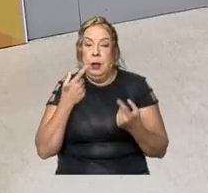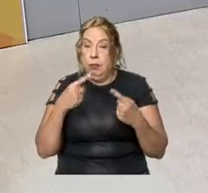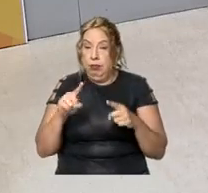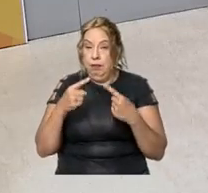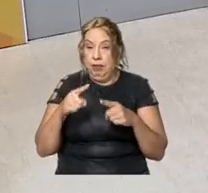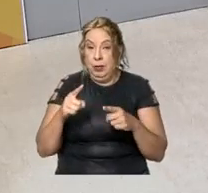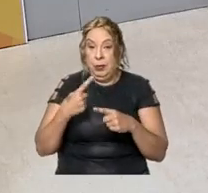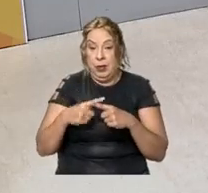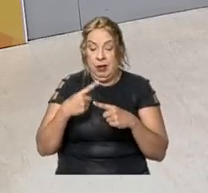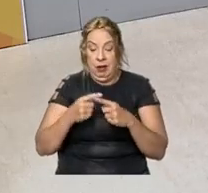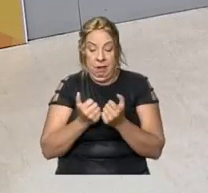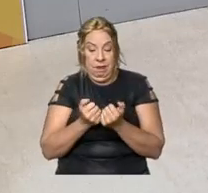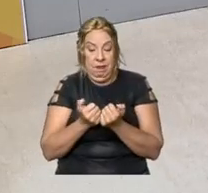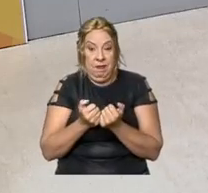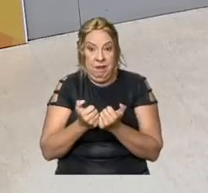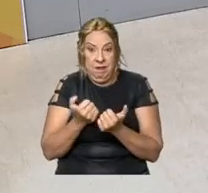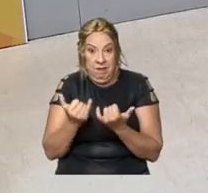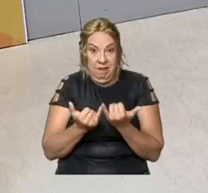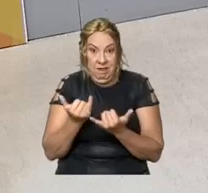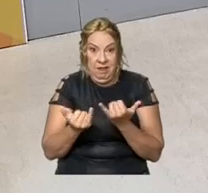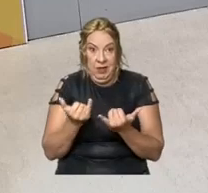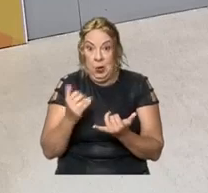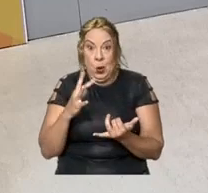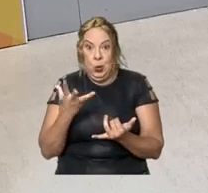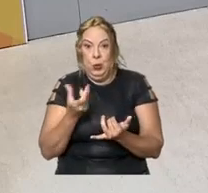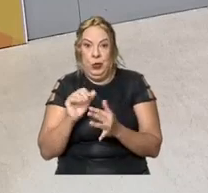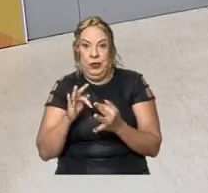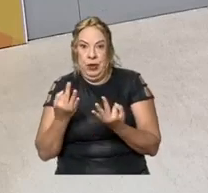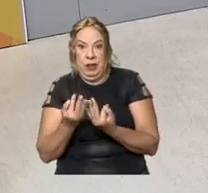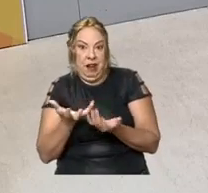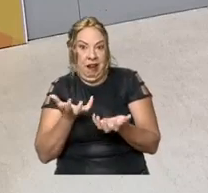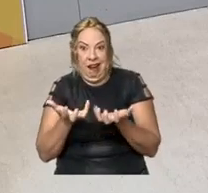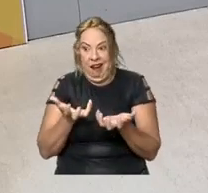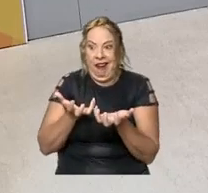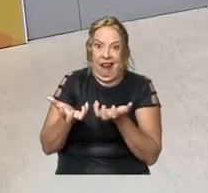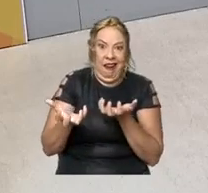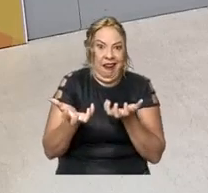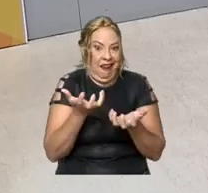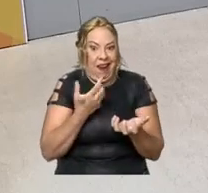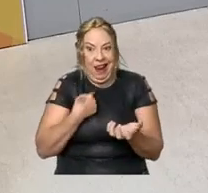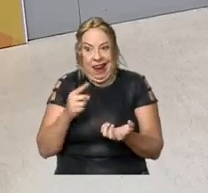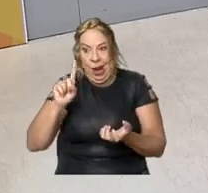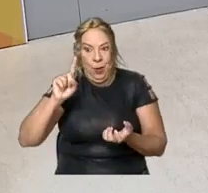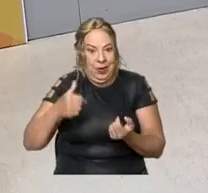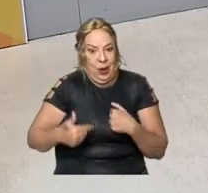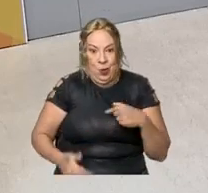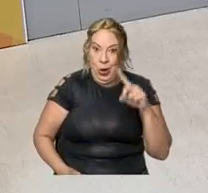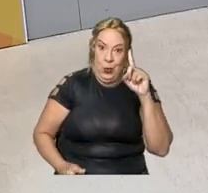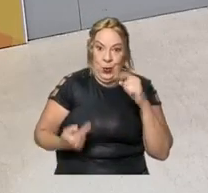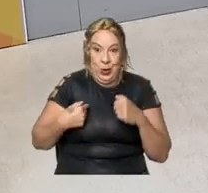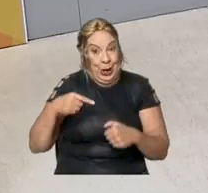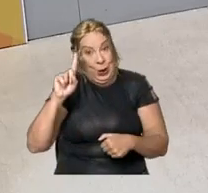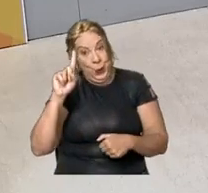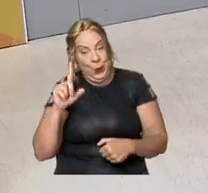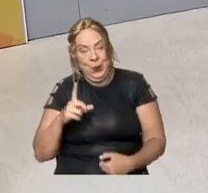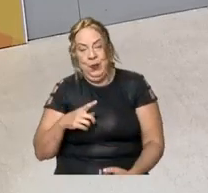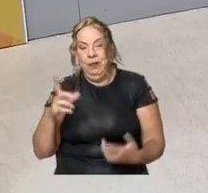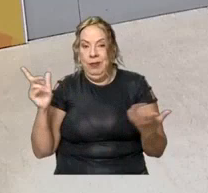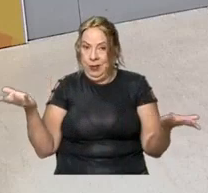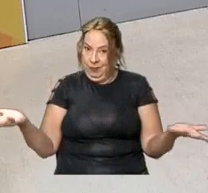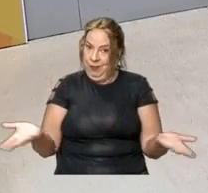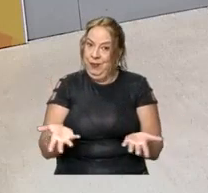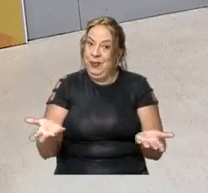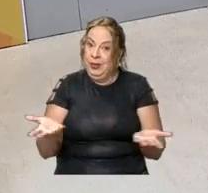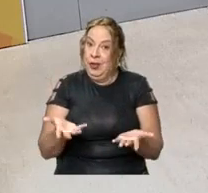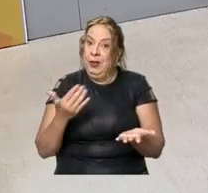domingão. É isso aí, viu? Pra gente começar essa alegria, essa energia, né, do Dia das Crianças,